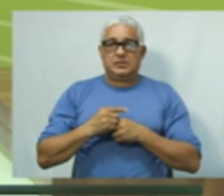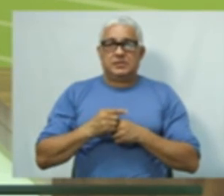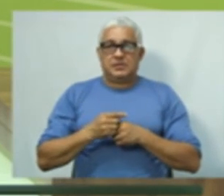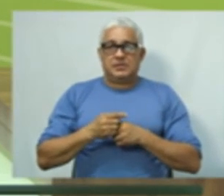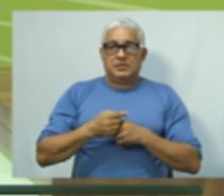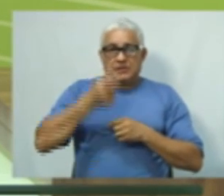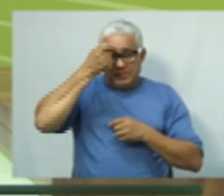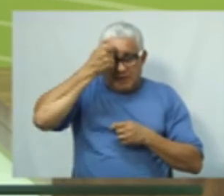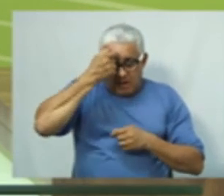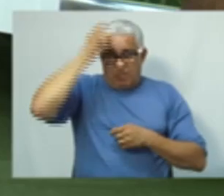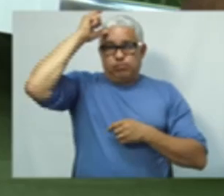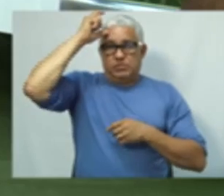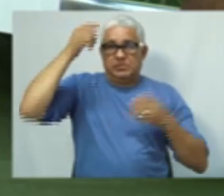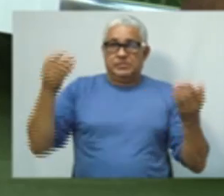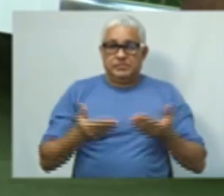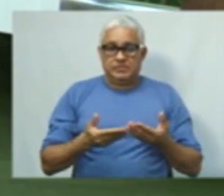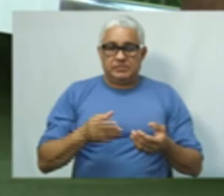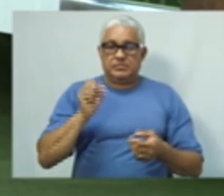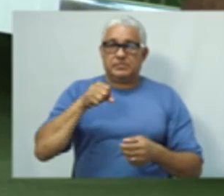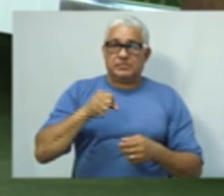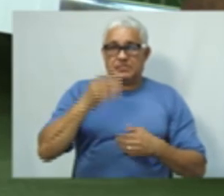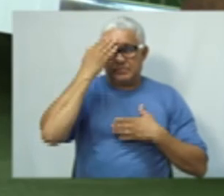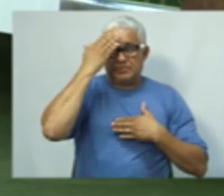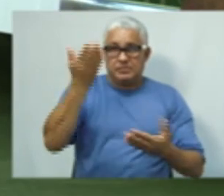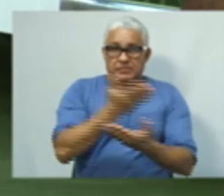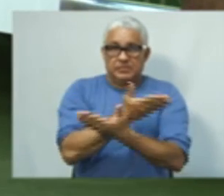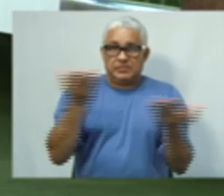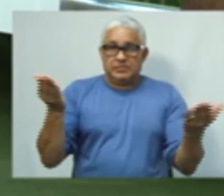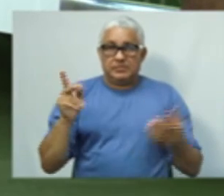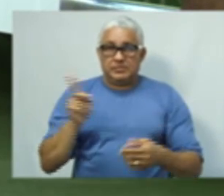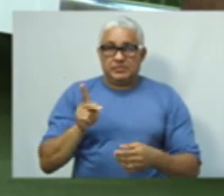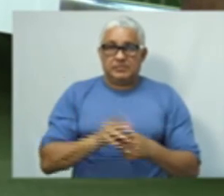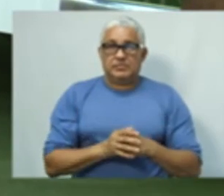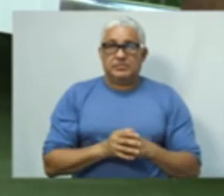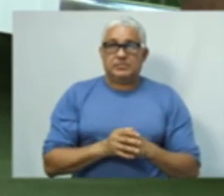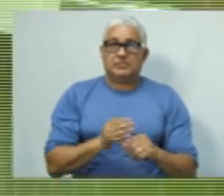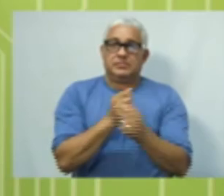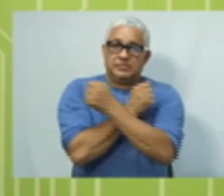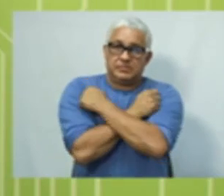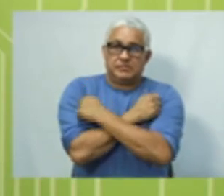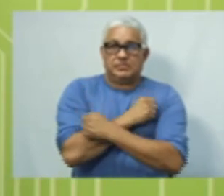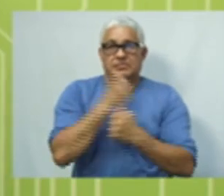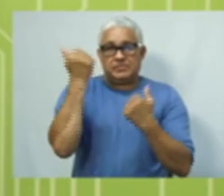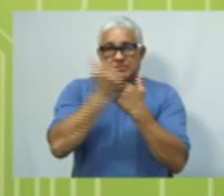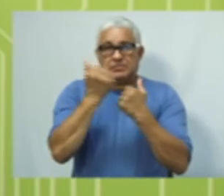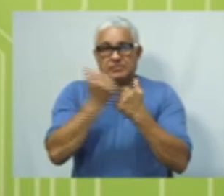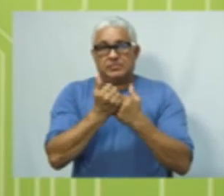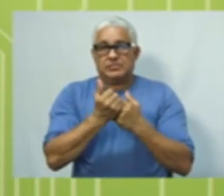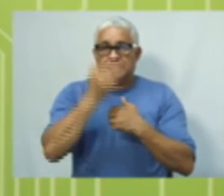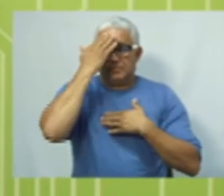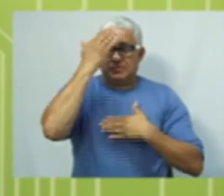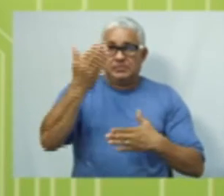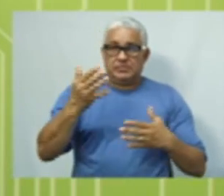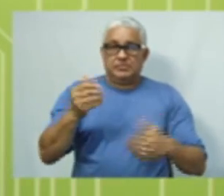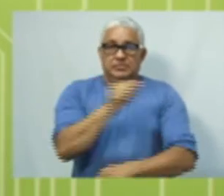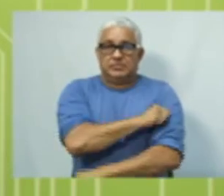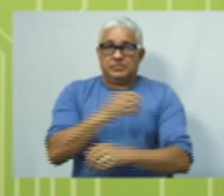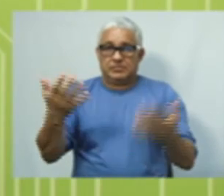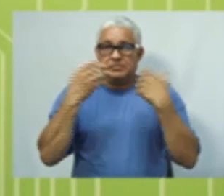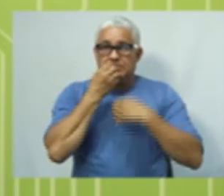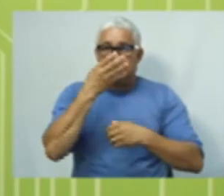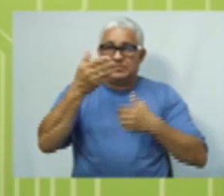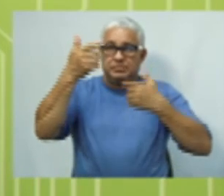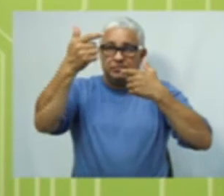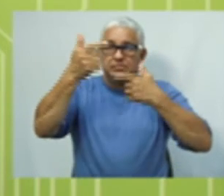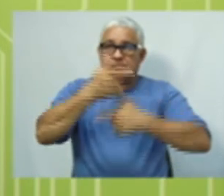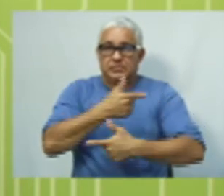tinham anteriormente. Isso mesmo, professor? Isso. Muito obrigado, professor, por tudo. Tá? Obrigado, tutores. Obrigado pela atenção, alunos. Boa sorte,